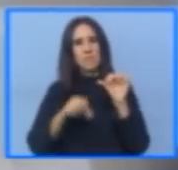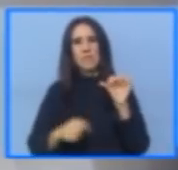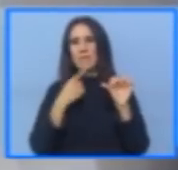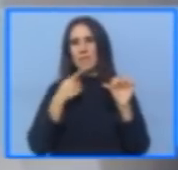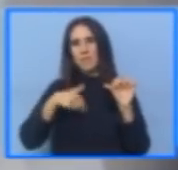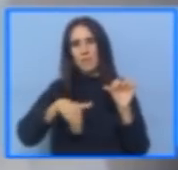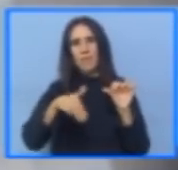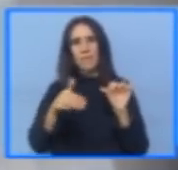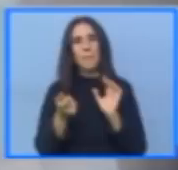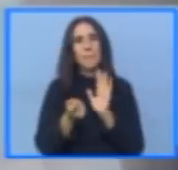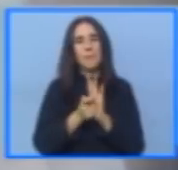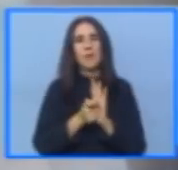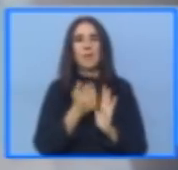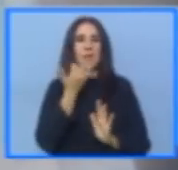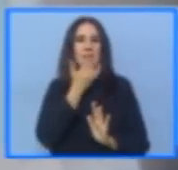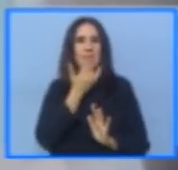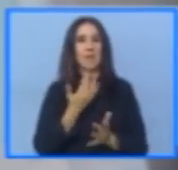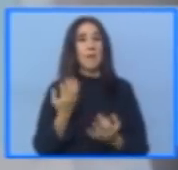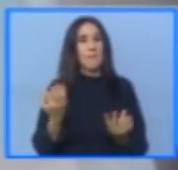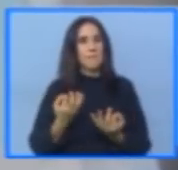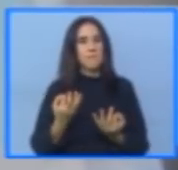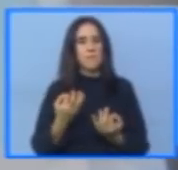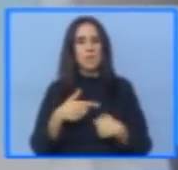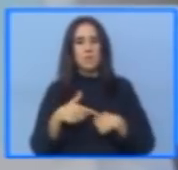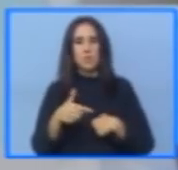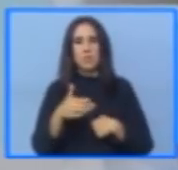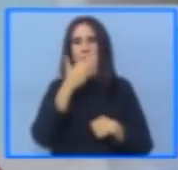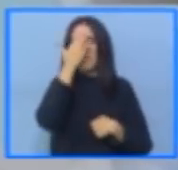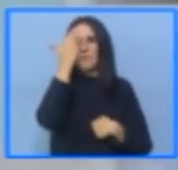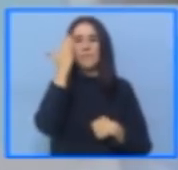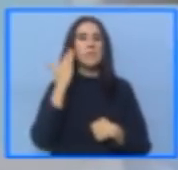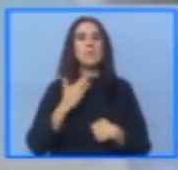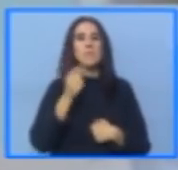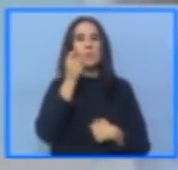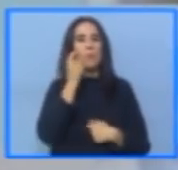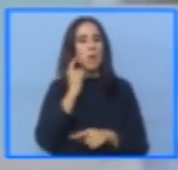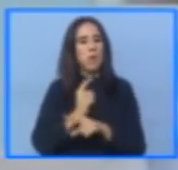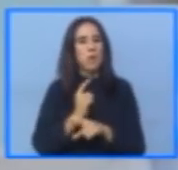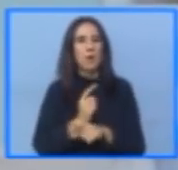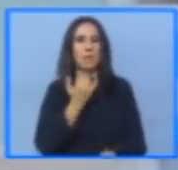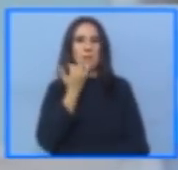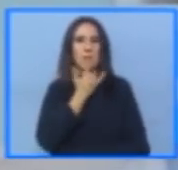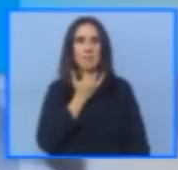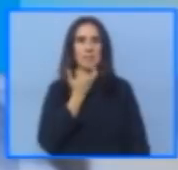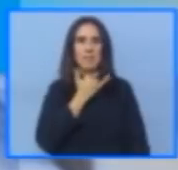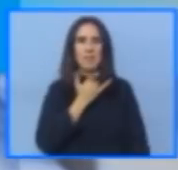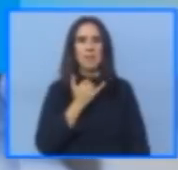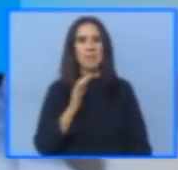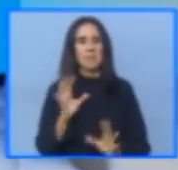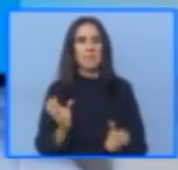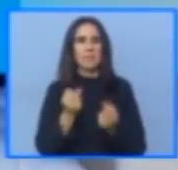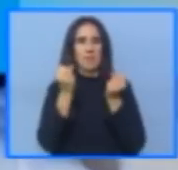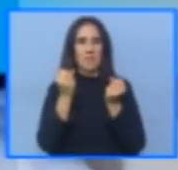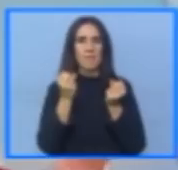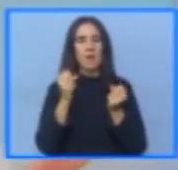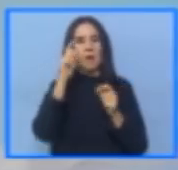está marcado pela alegria. Apesar de estar a viver em circunstâncias difíceis, ele não perde a alegria, aquela alegria da salvação, a